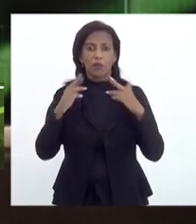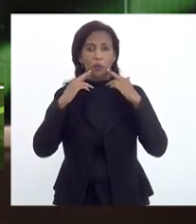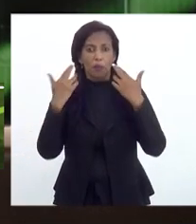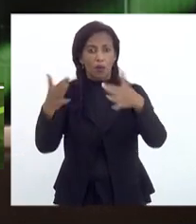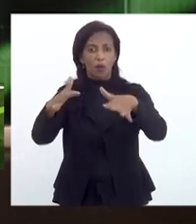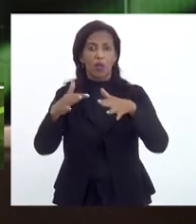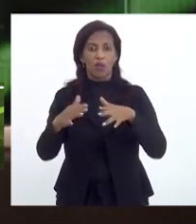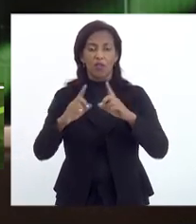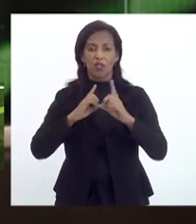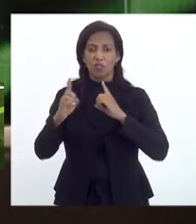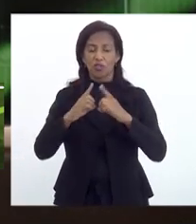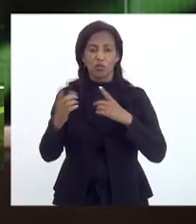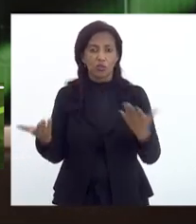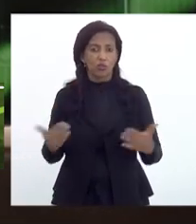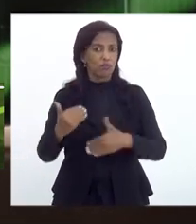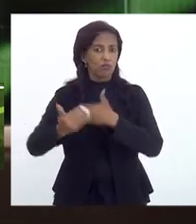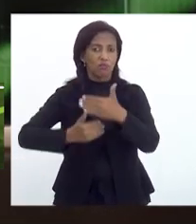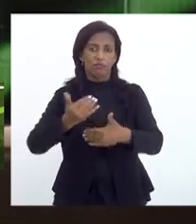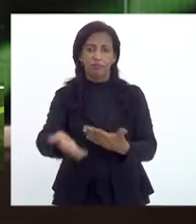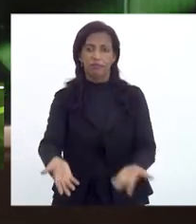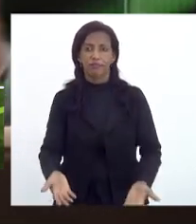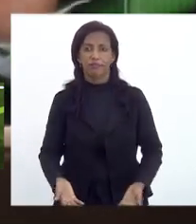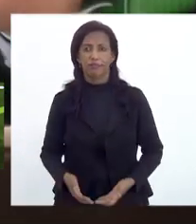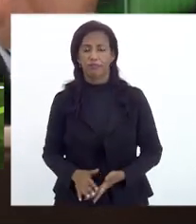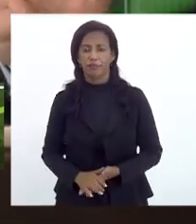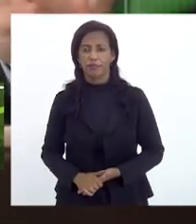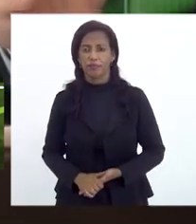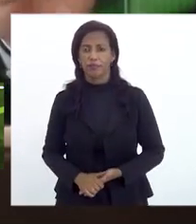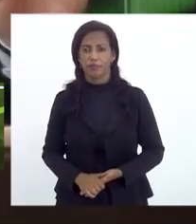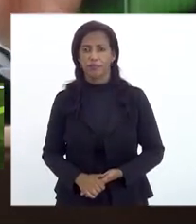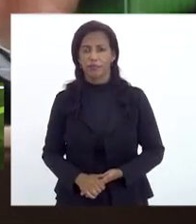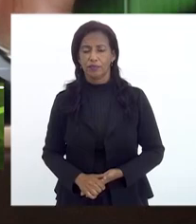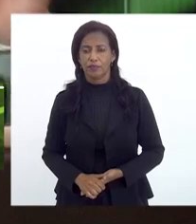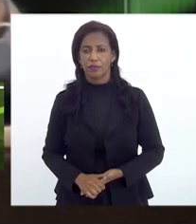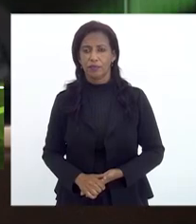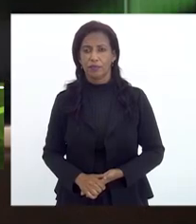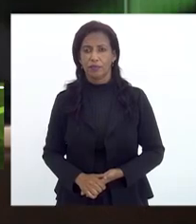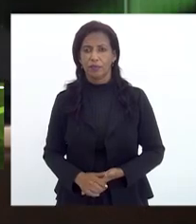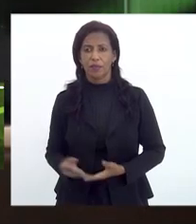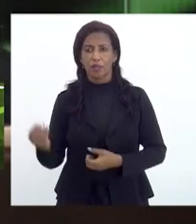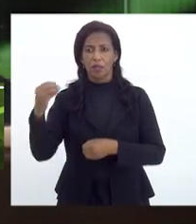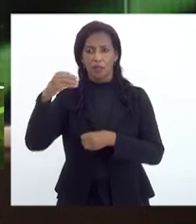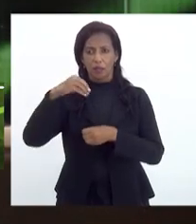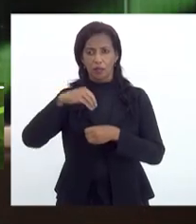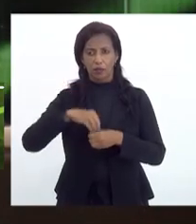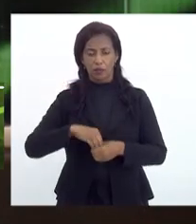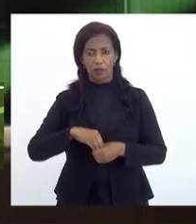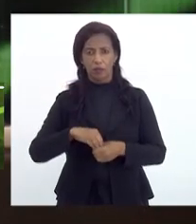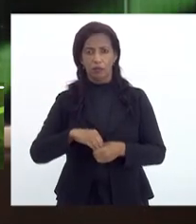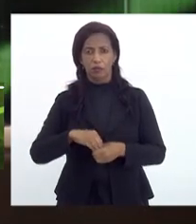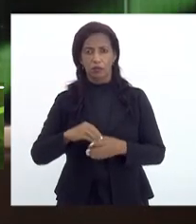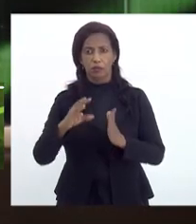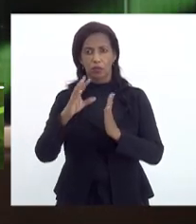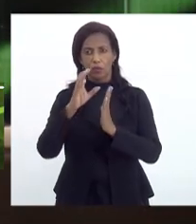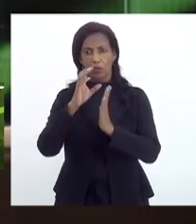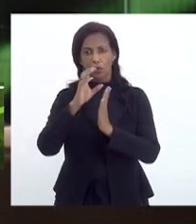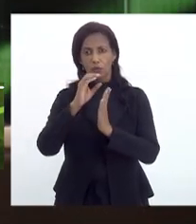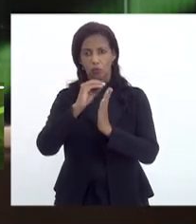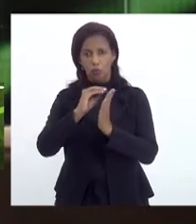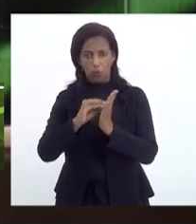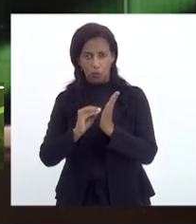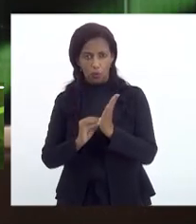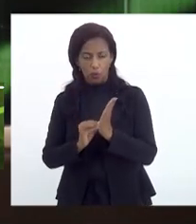pública Discutir essas emendas A não vai avançar Então Dentro do cronograma Que foi medido